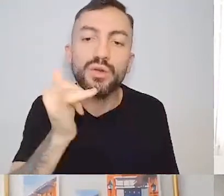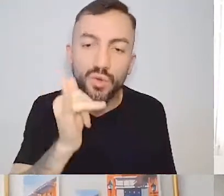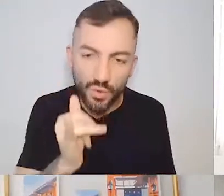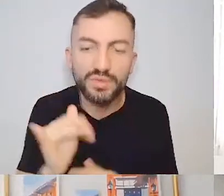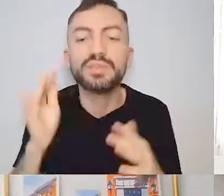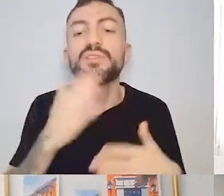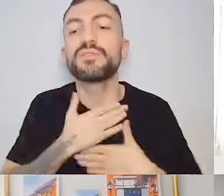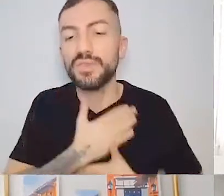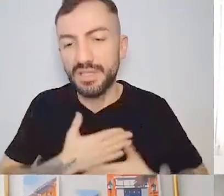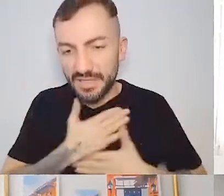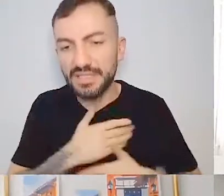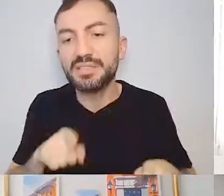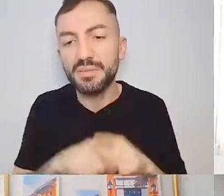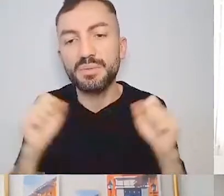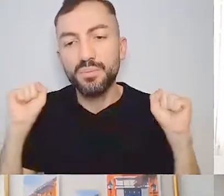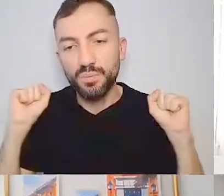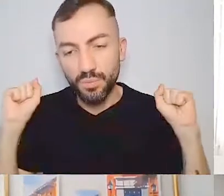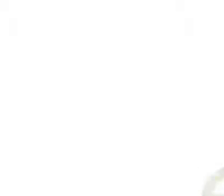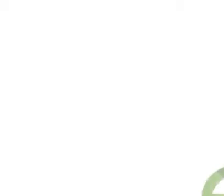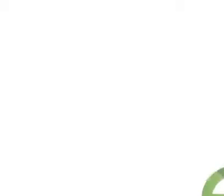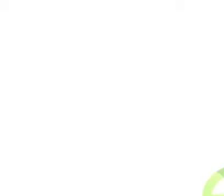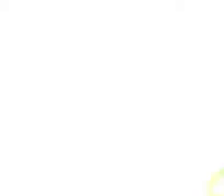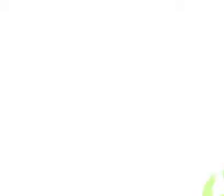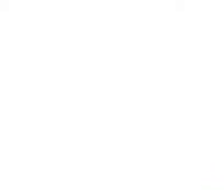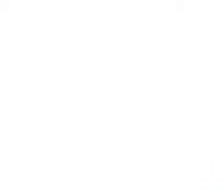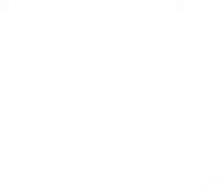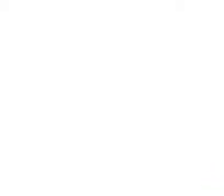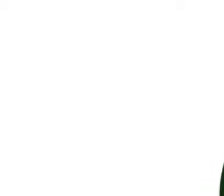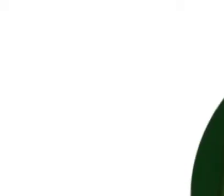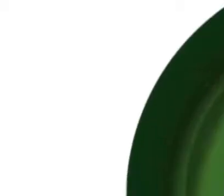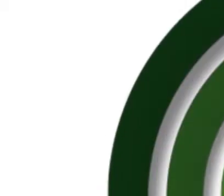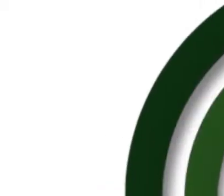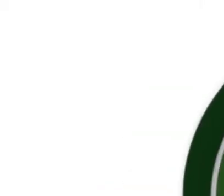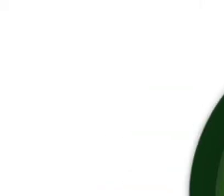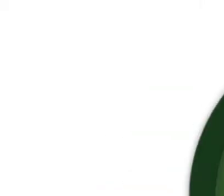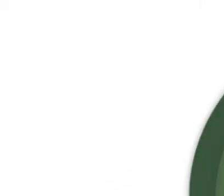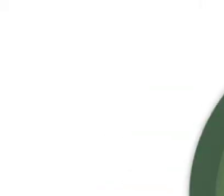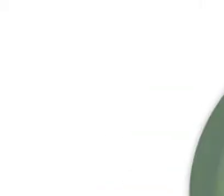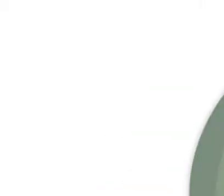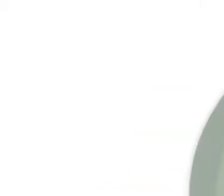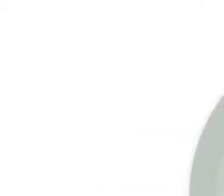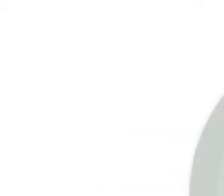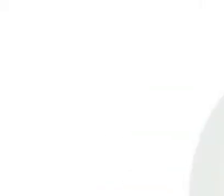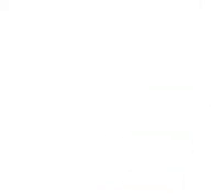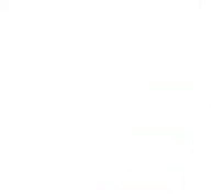e potentes. Obrigada.